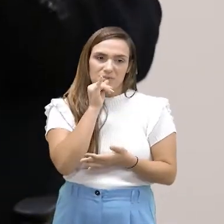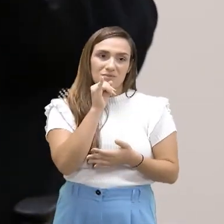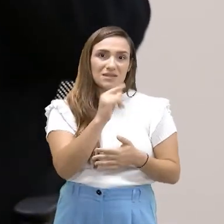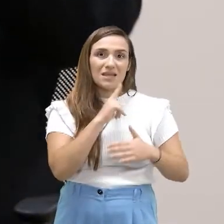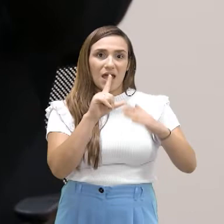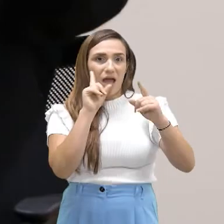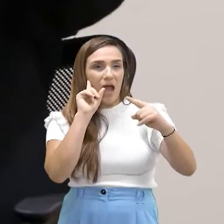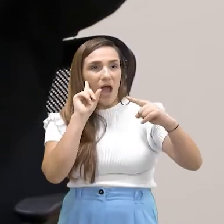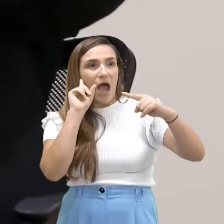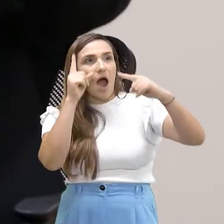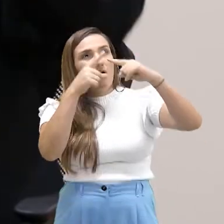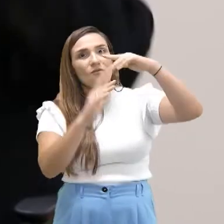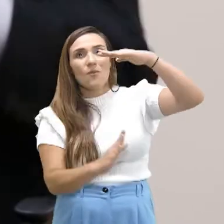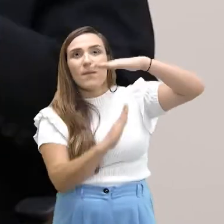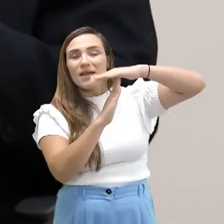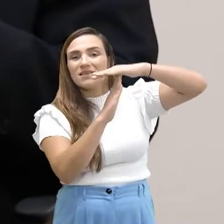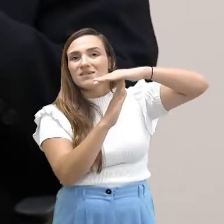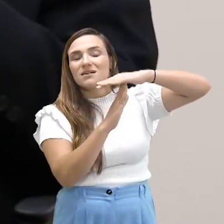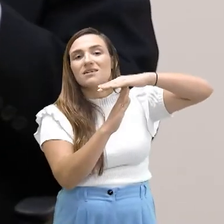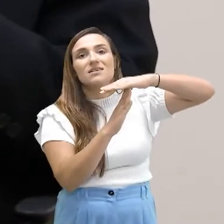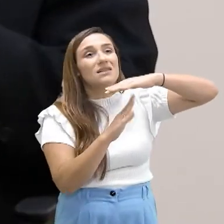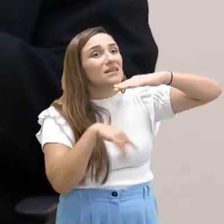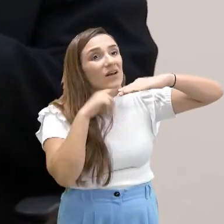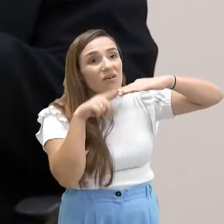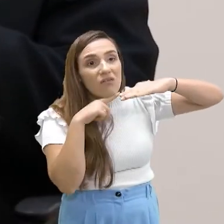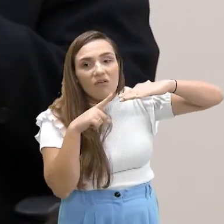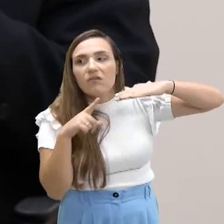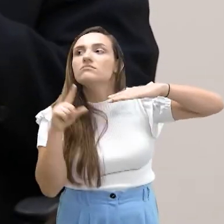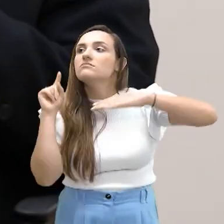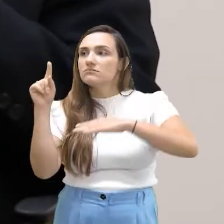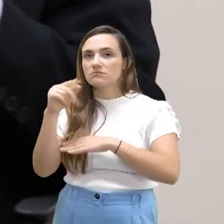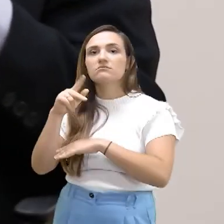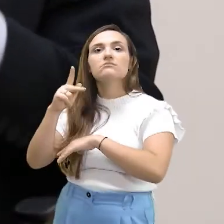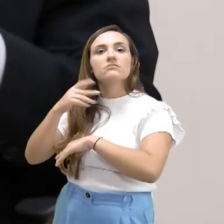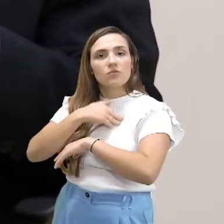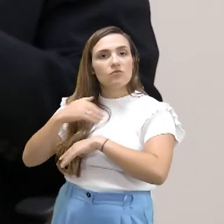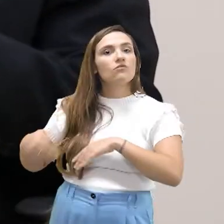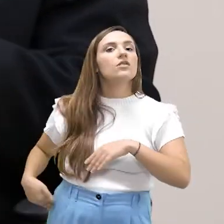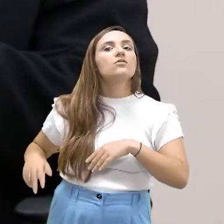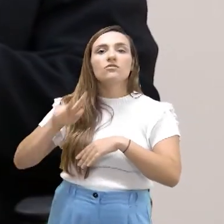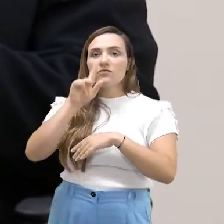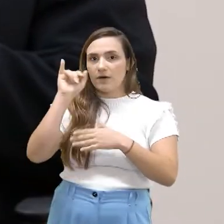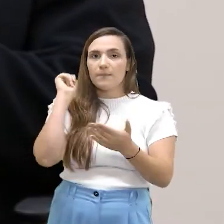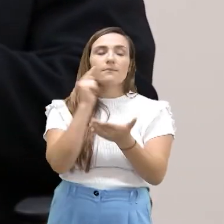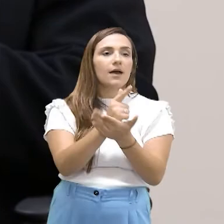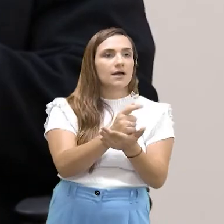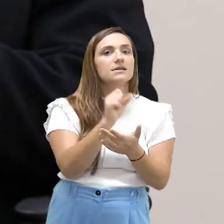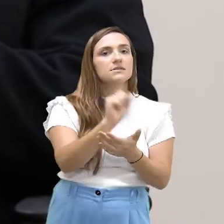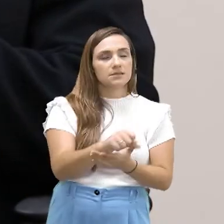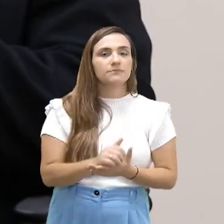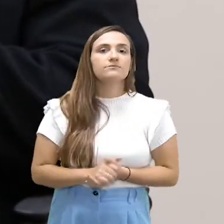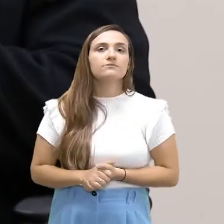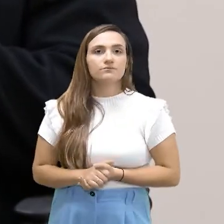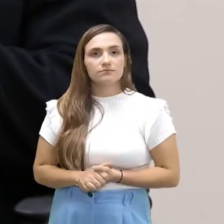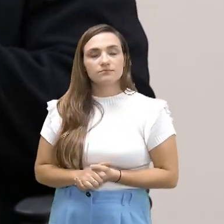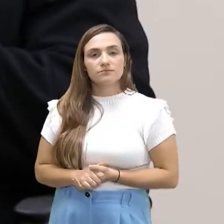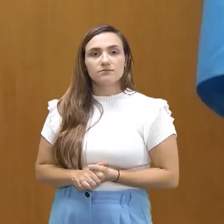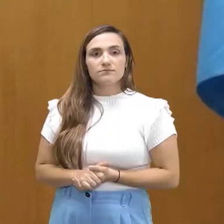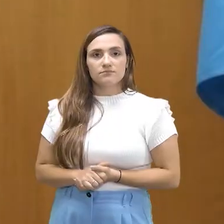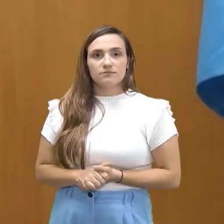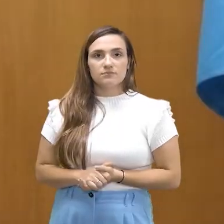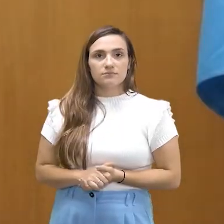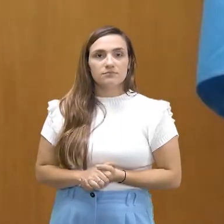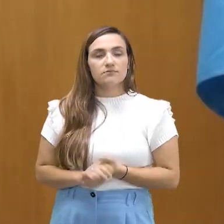Se ele não conseguir uma renda maior, o cartório garante a ele uma renda mínima de até 5 salários